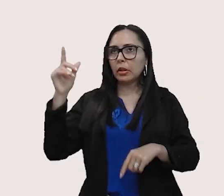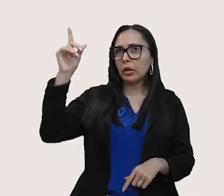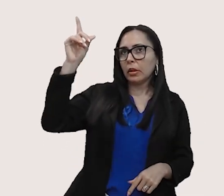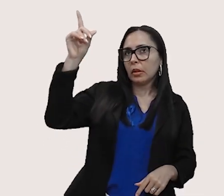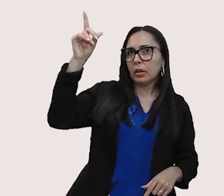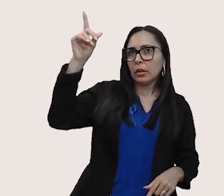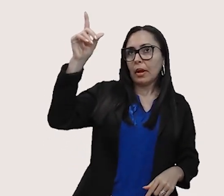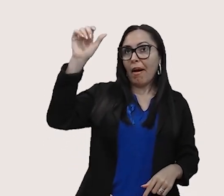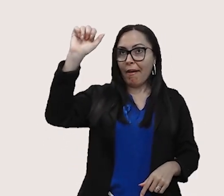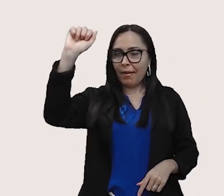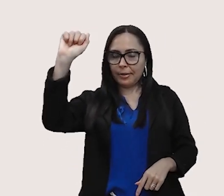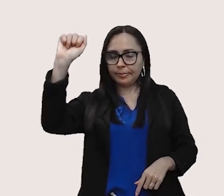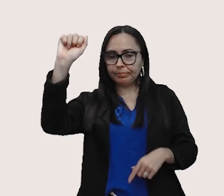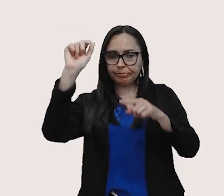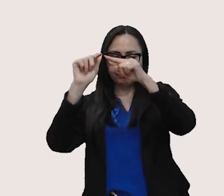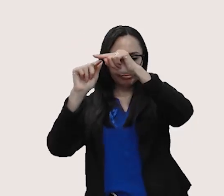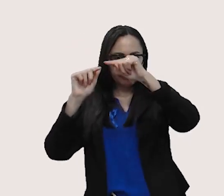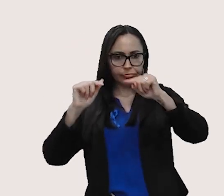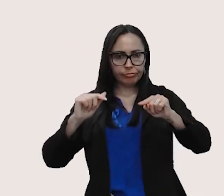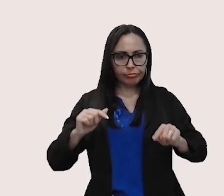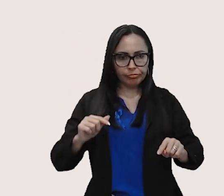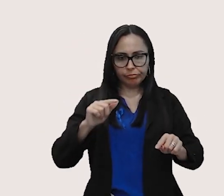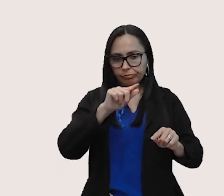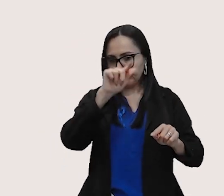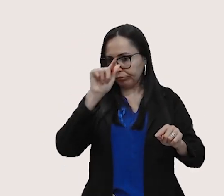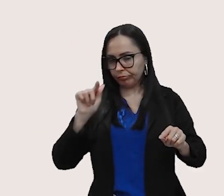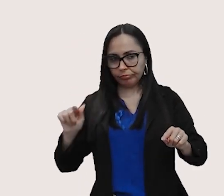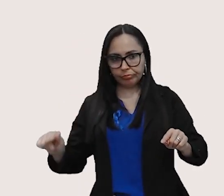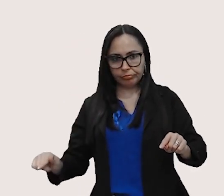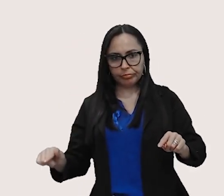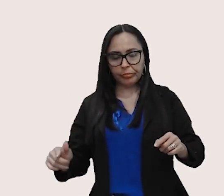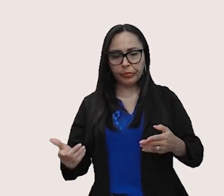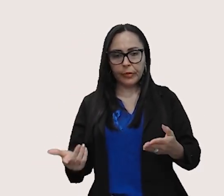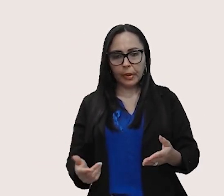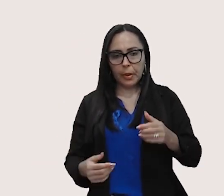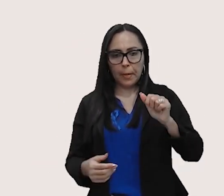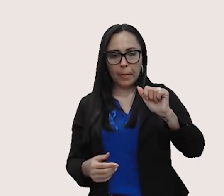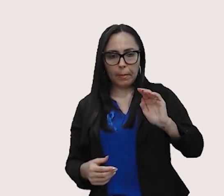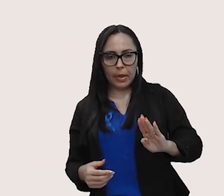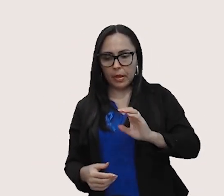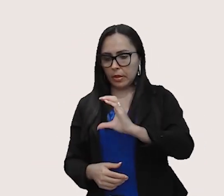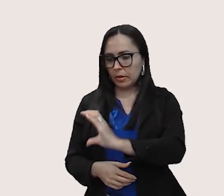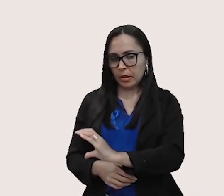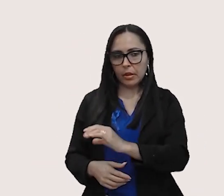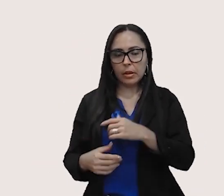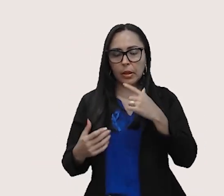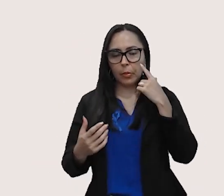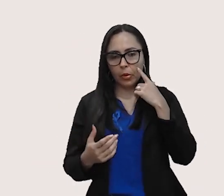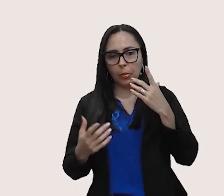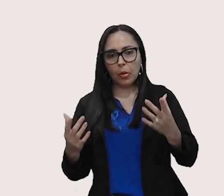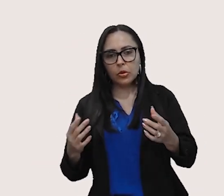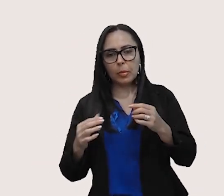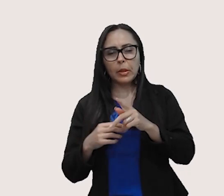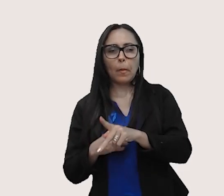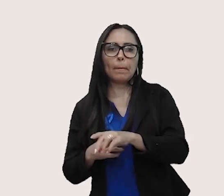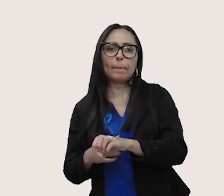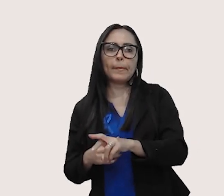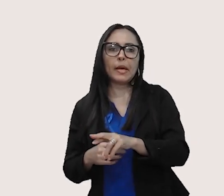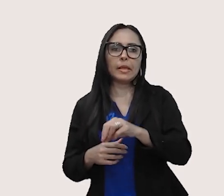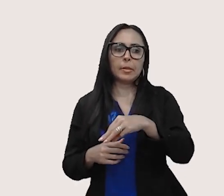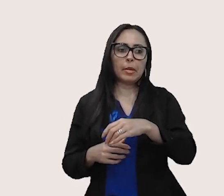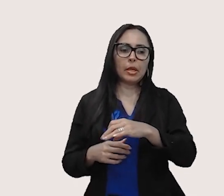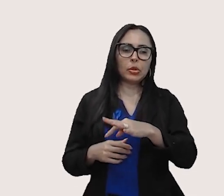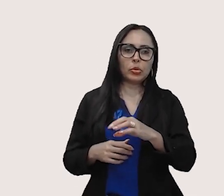ponto, chamarei de A, depois o ponto B, depois o ponto C, e a partir de agora eu posso medir o perímetro